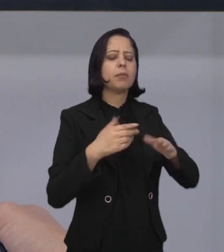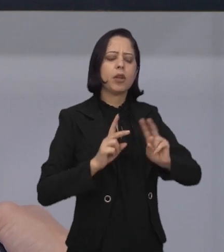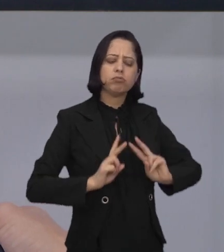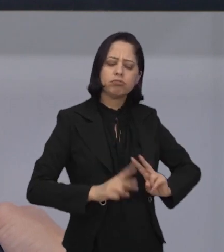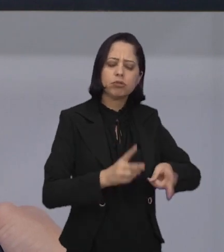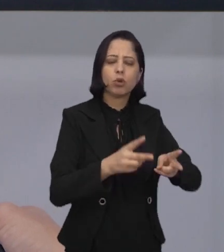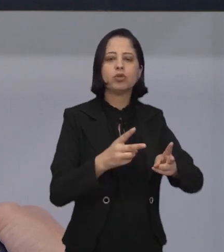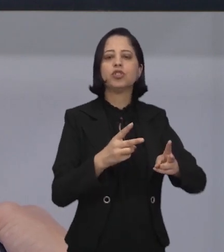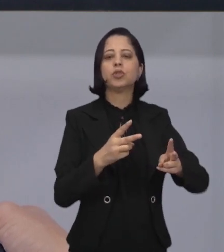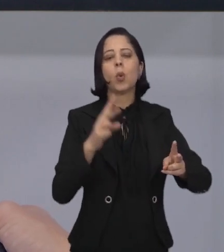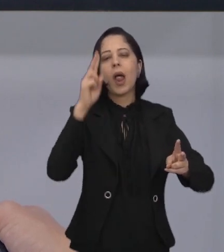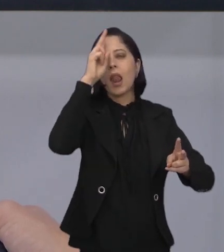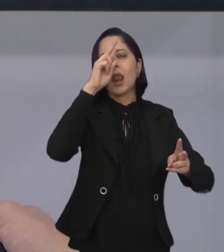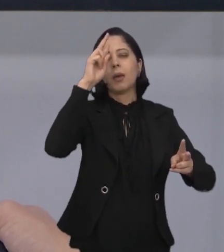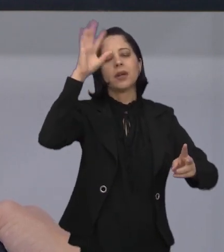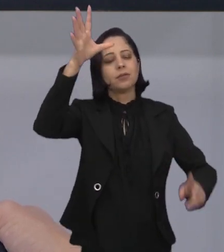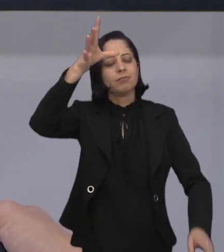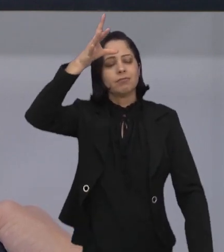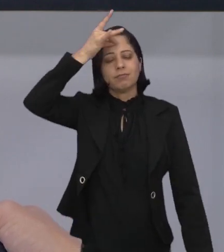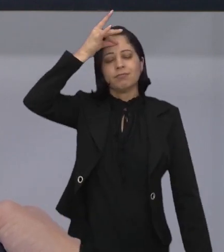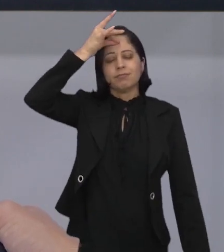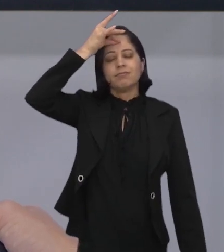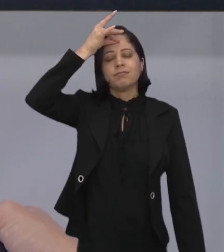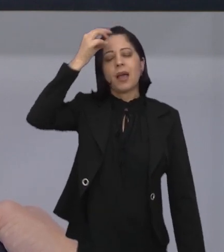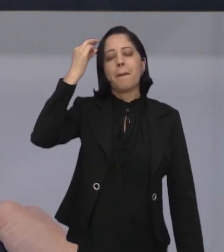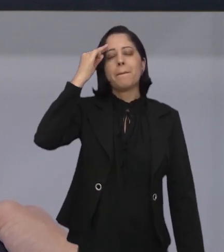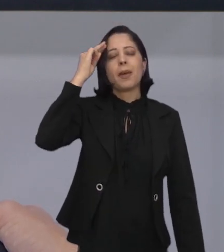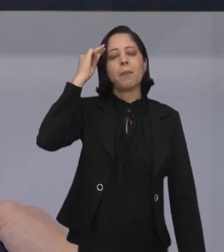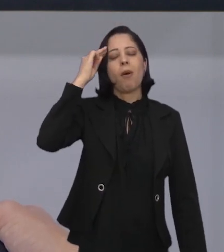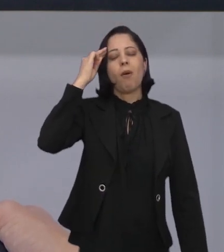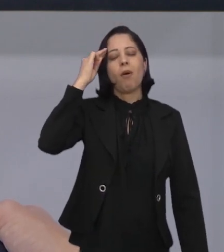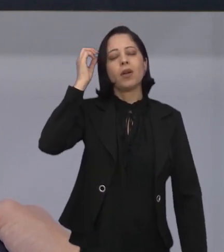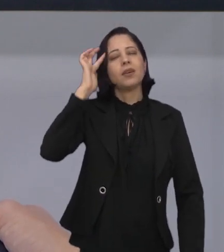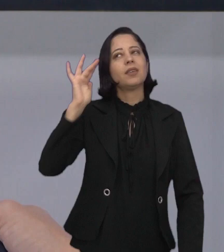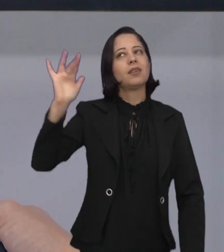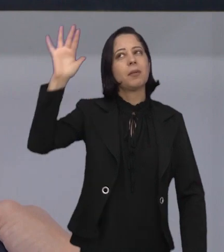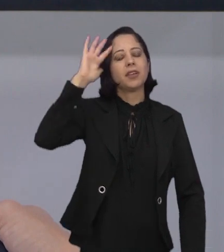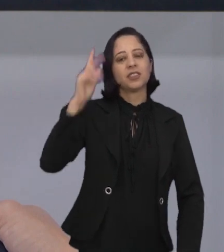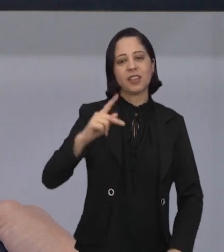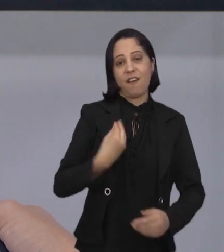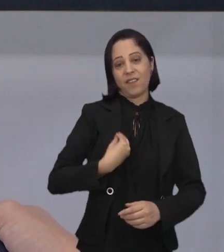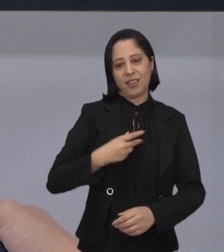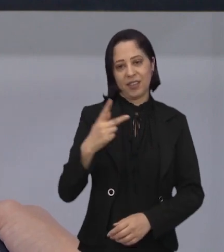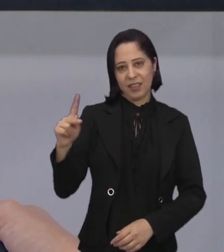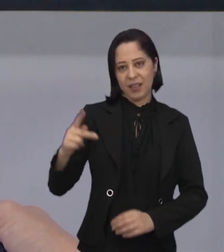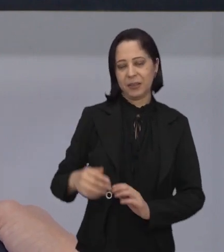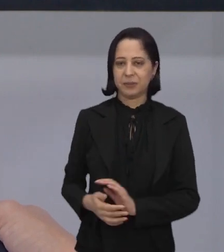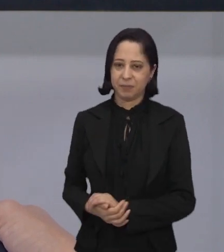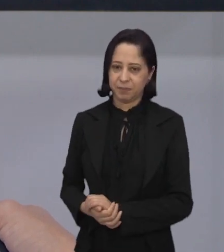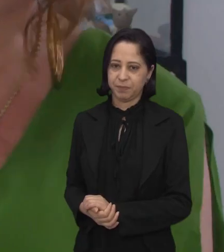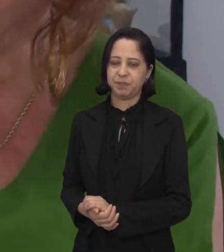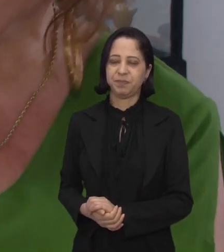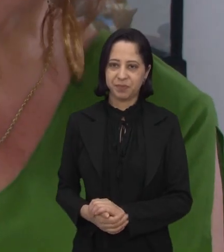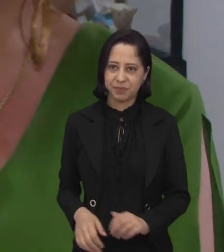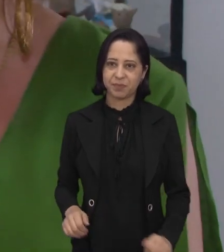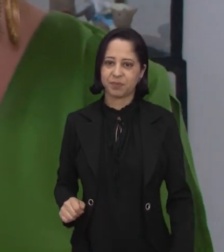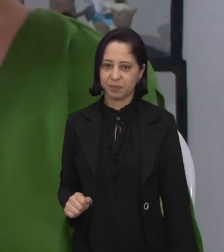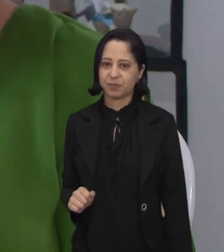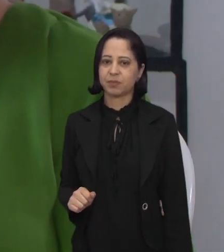da Mulher. Hoje, a arte dela continua viva, com a produção de figureiras que aprenderam com Lili